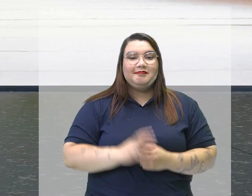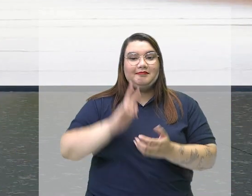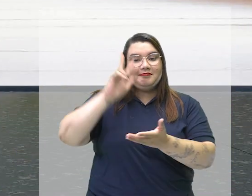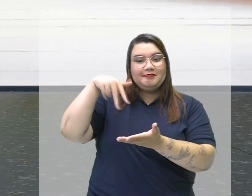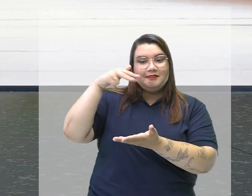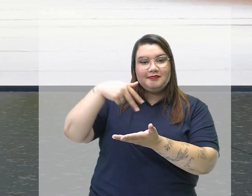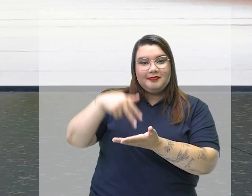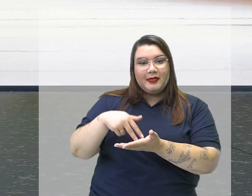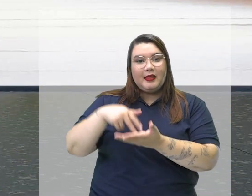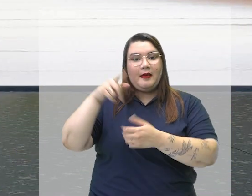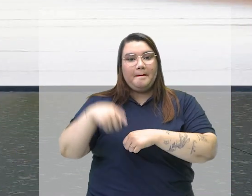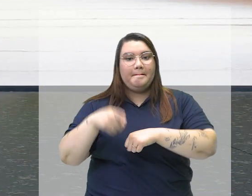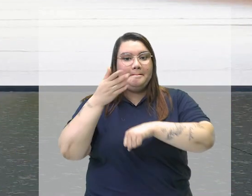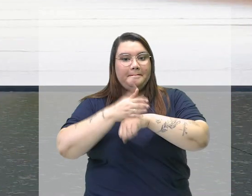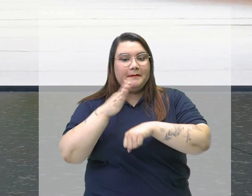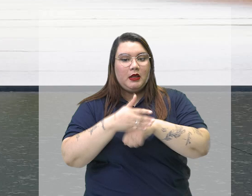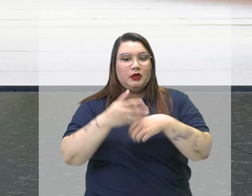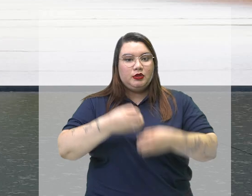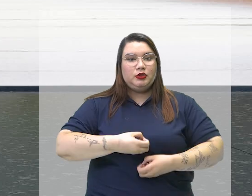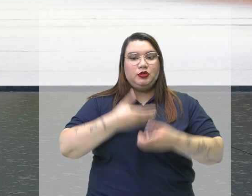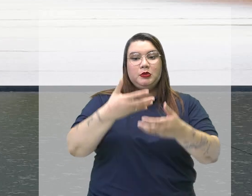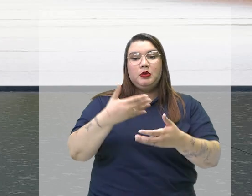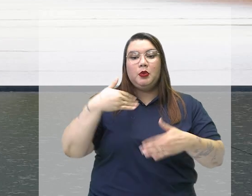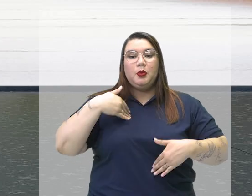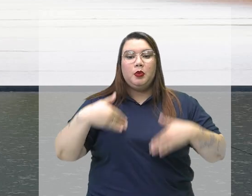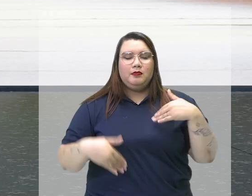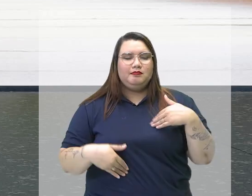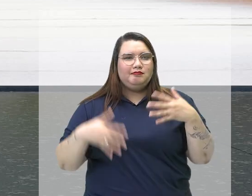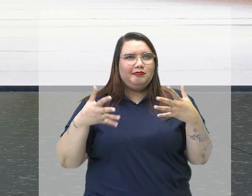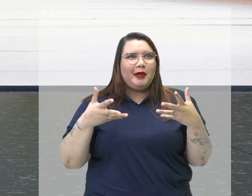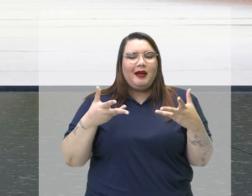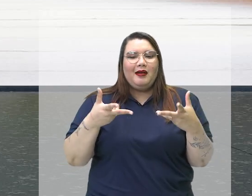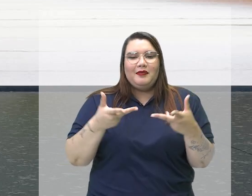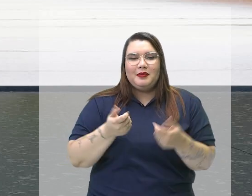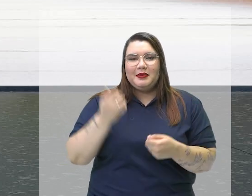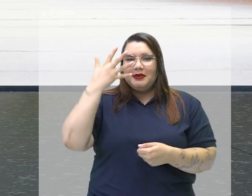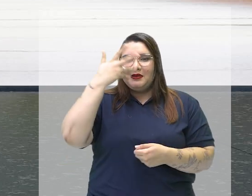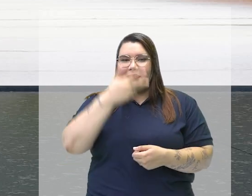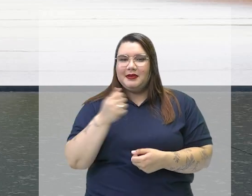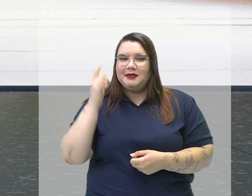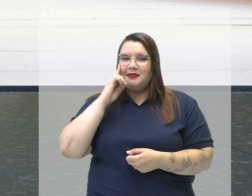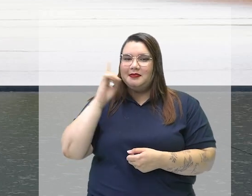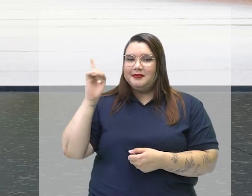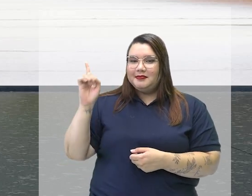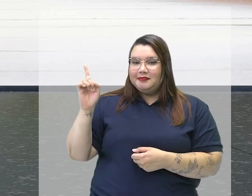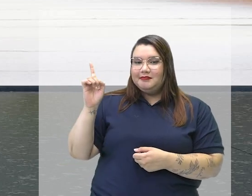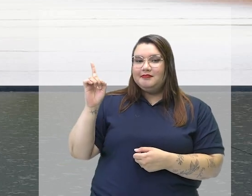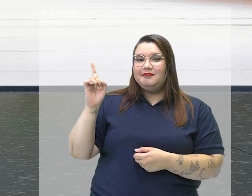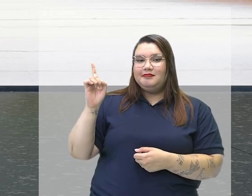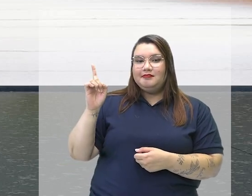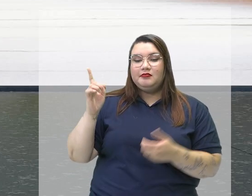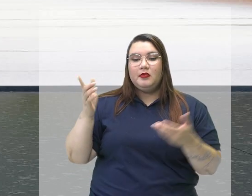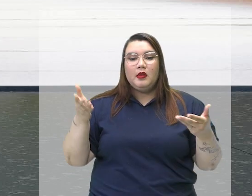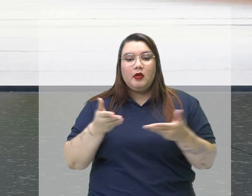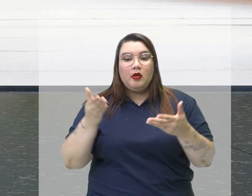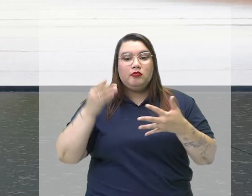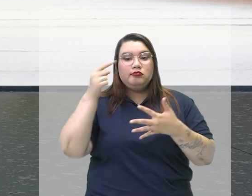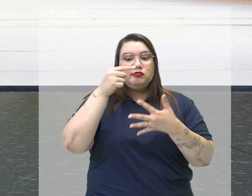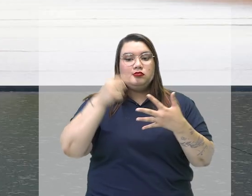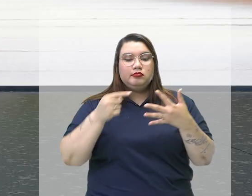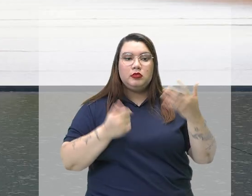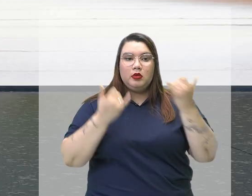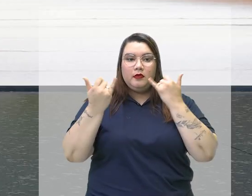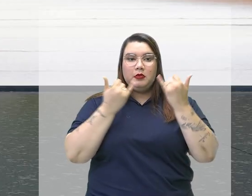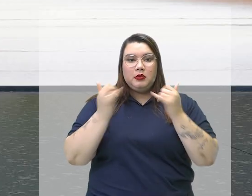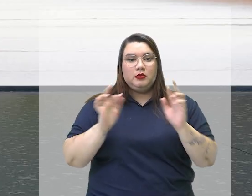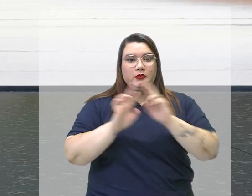A ginástica é uma prática de expressão corporal muito bonita, né? Observem aqui, ó. Vamos ver aí